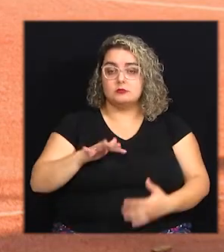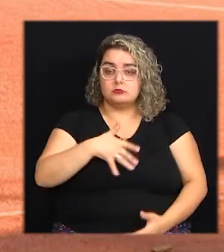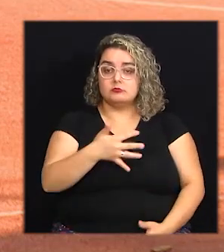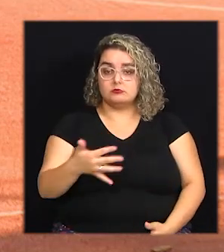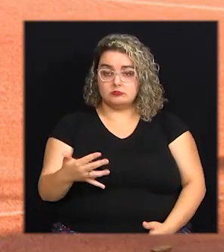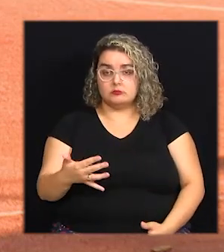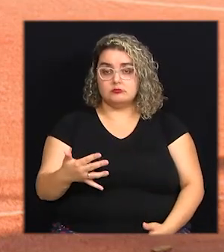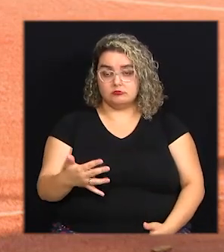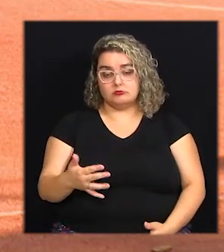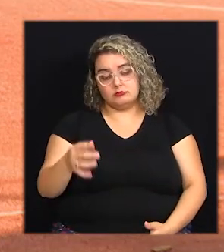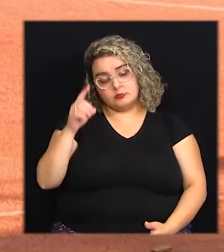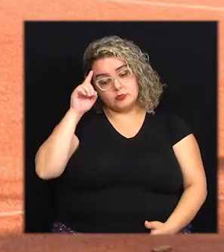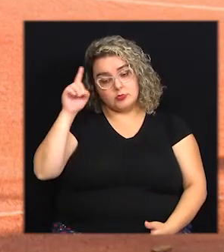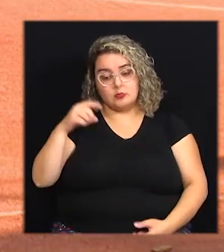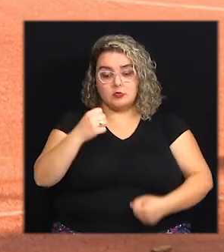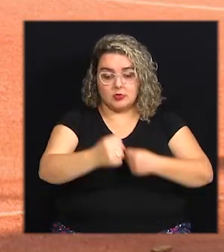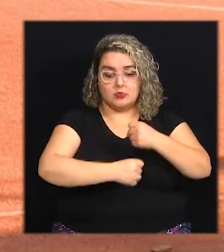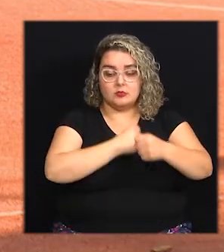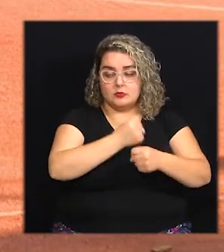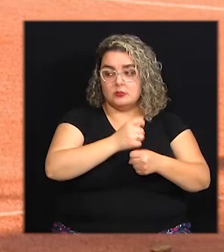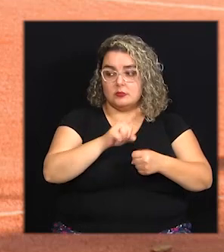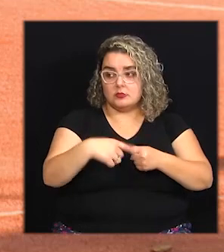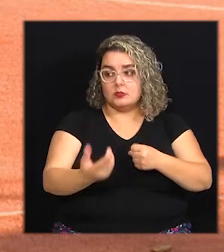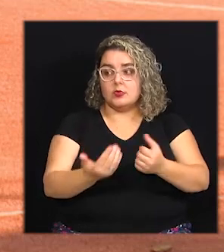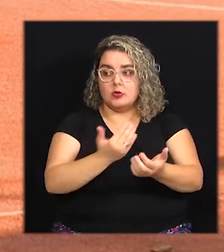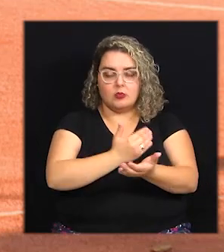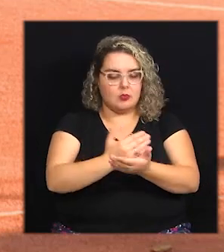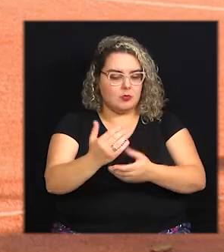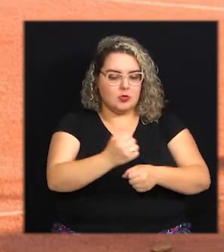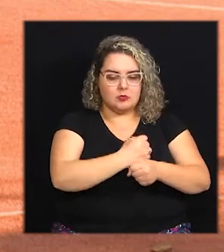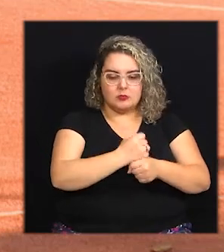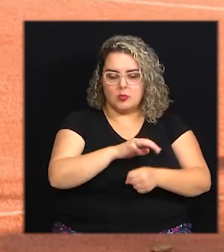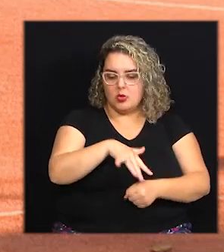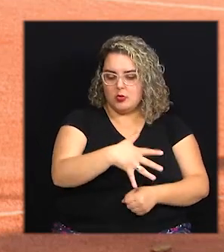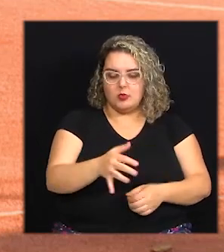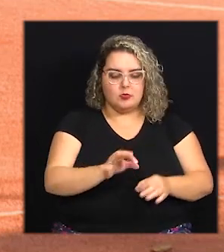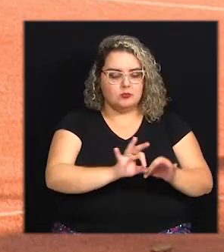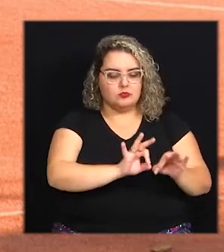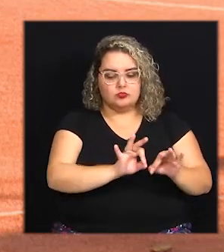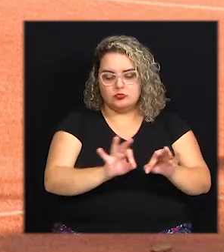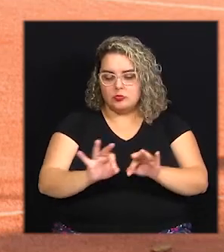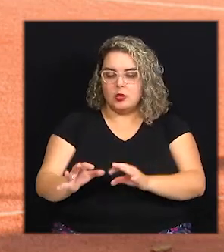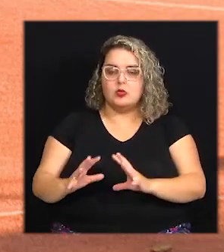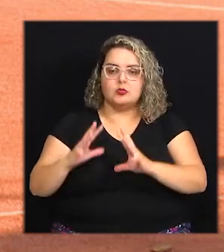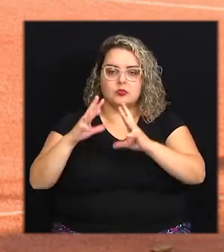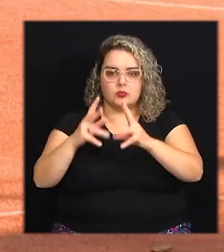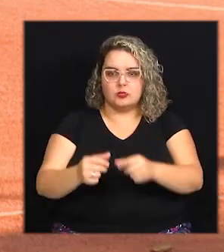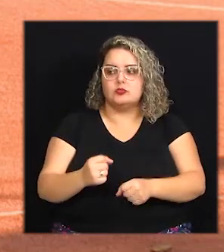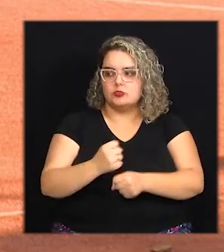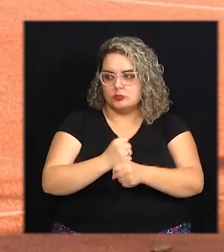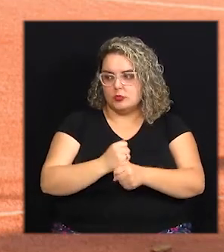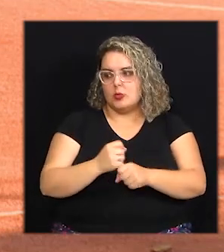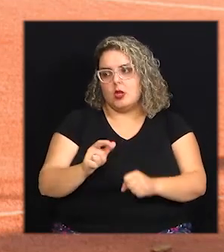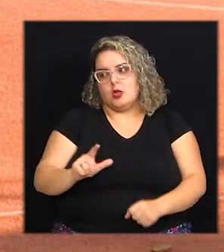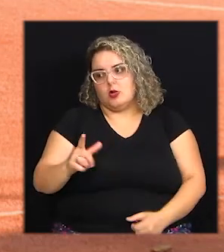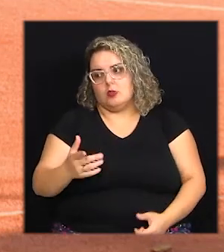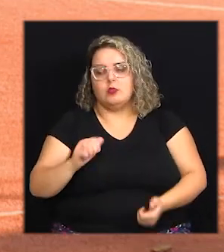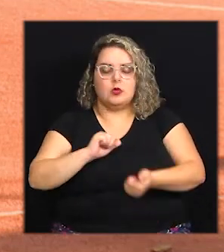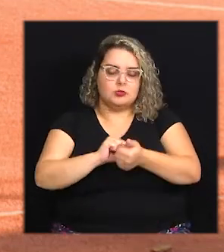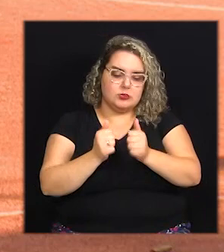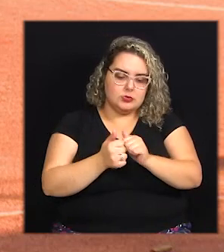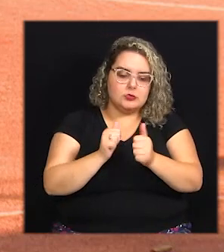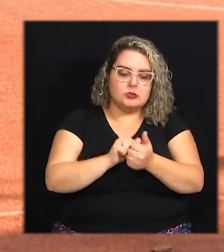calendário. E ano que vem eu pretendo, desde o começo do ano, já montar um calendário para o ano inteiro. E, claro, você pode ir